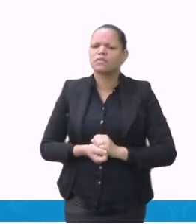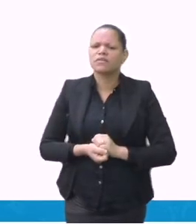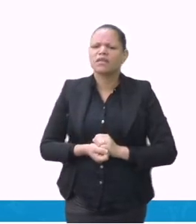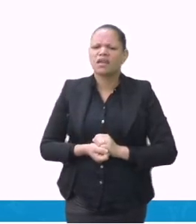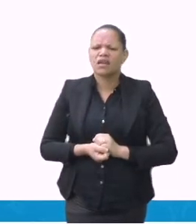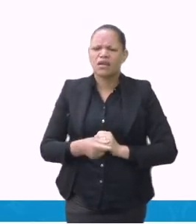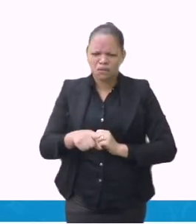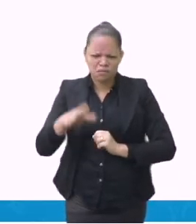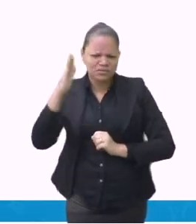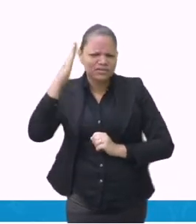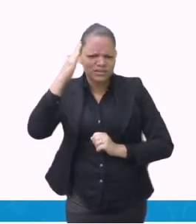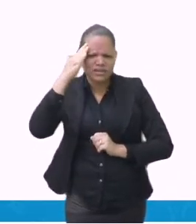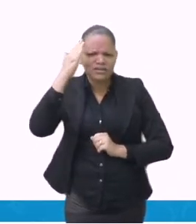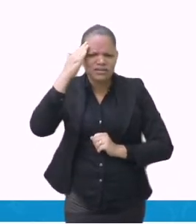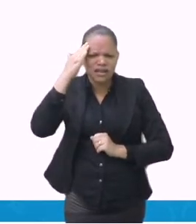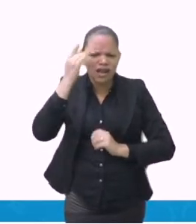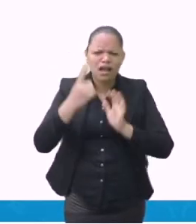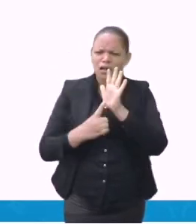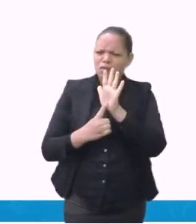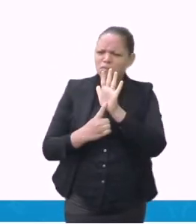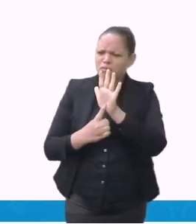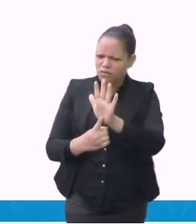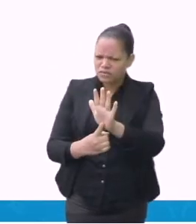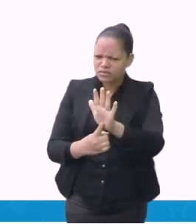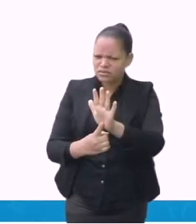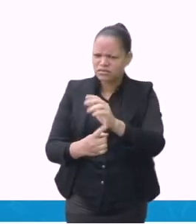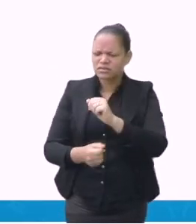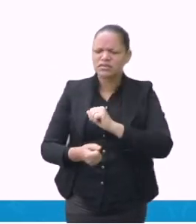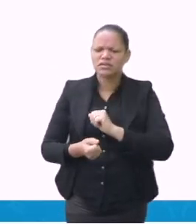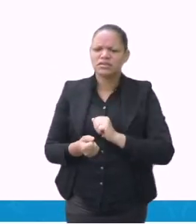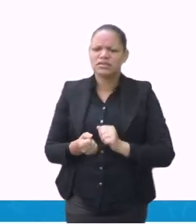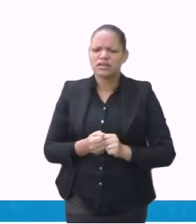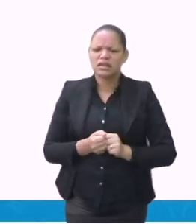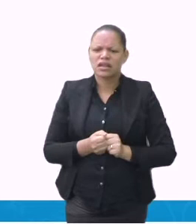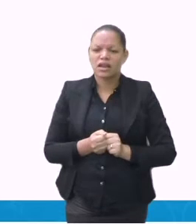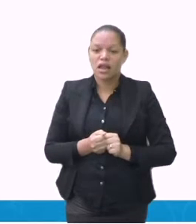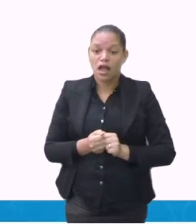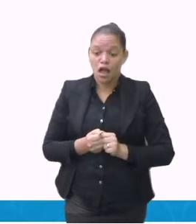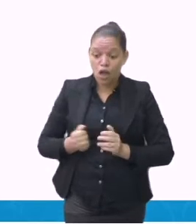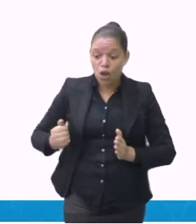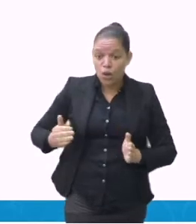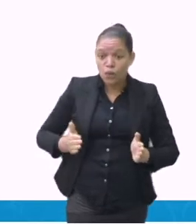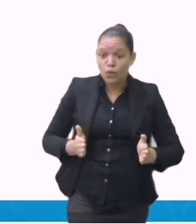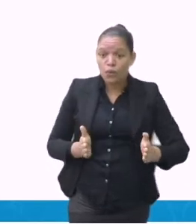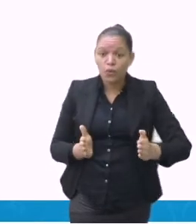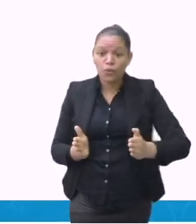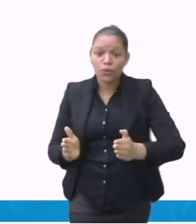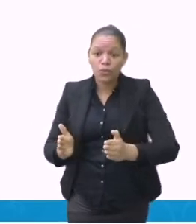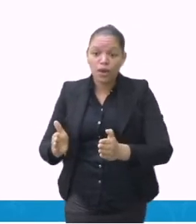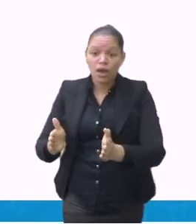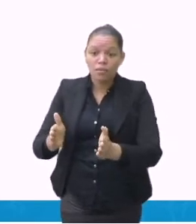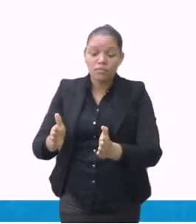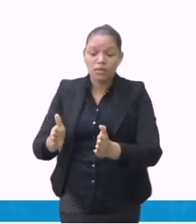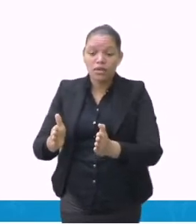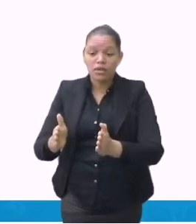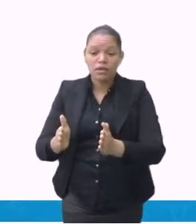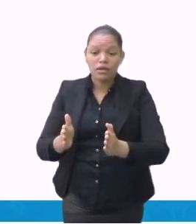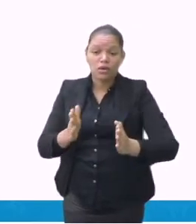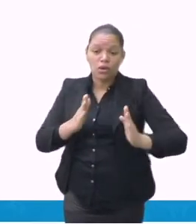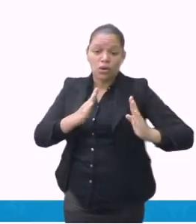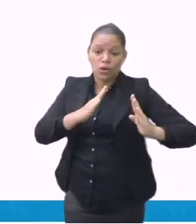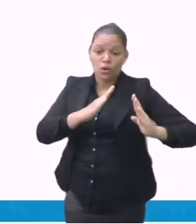o trajeto que você faz de sua casa até a escola? Usando o conceito de